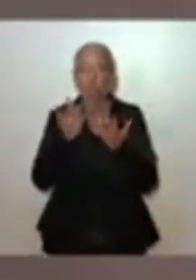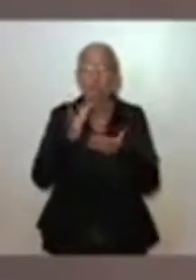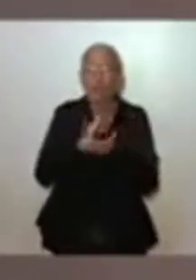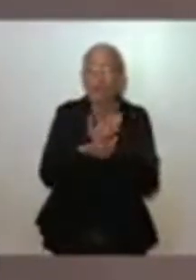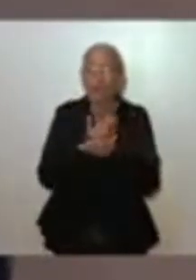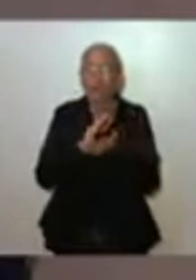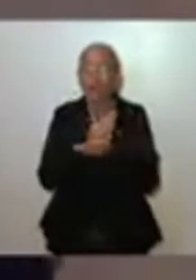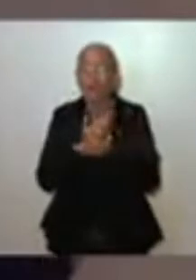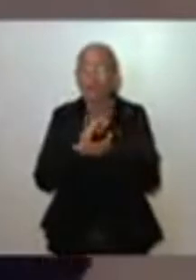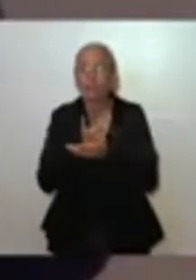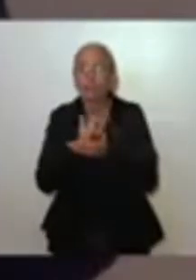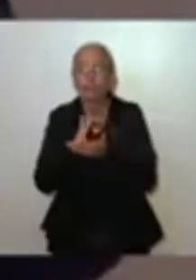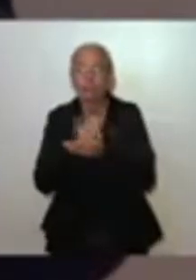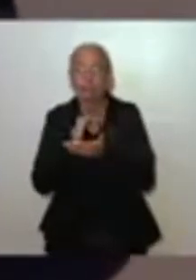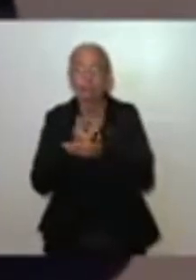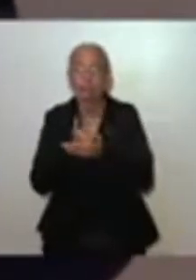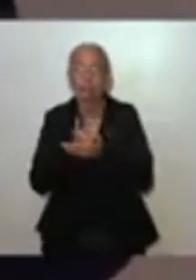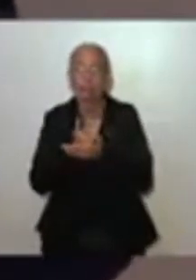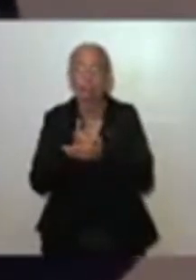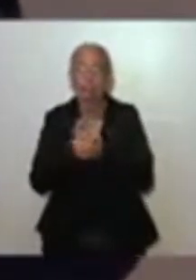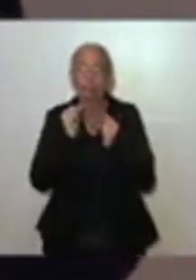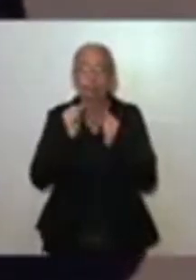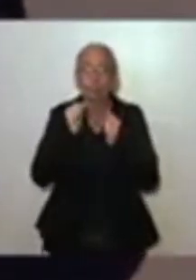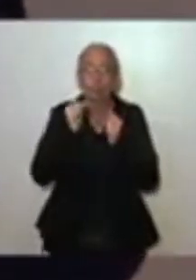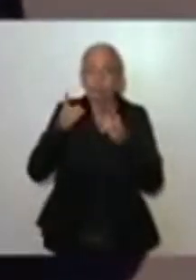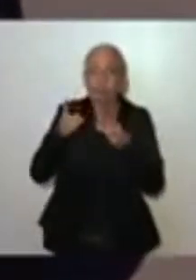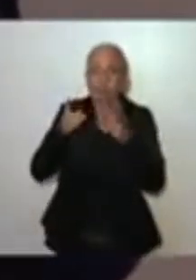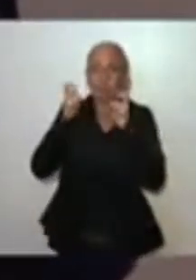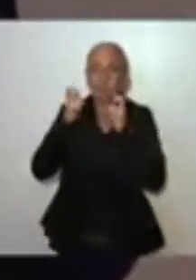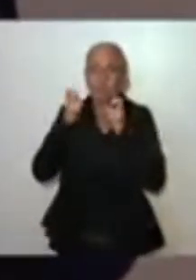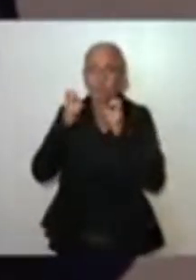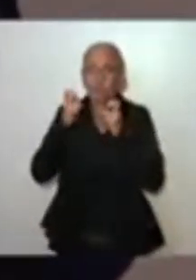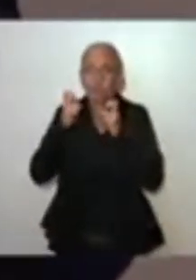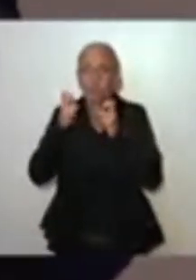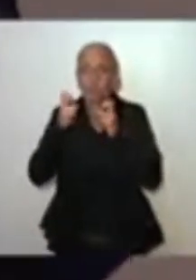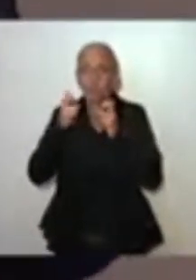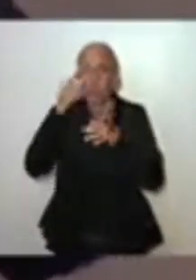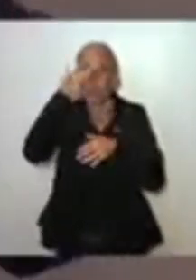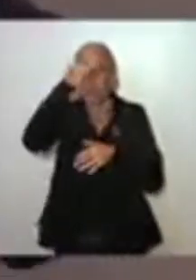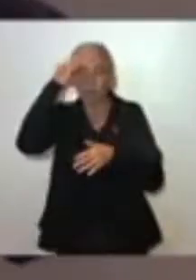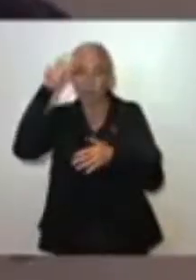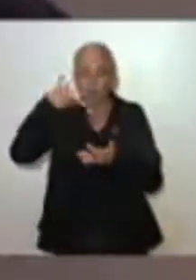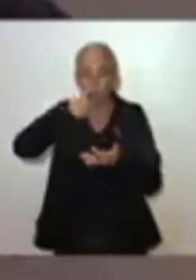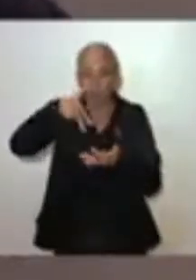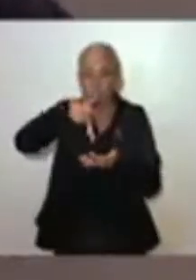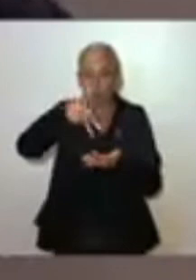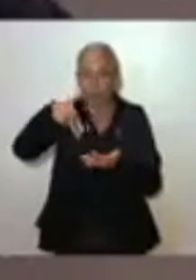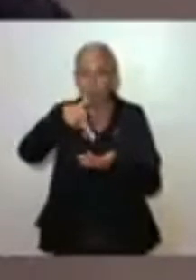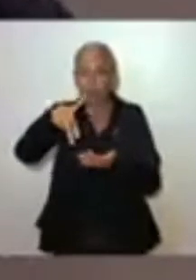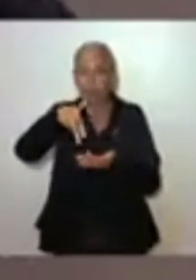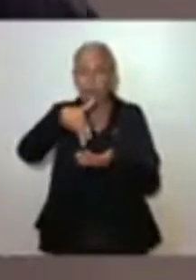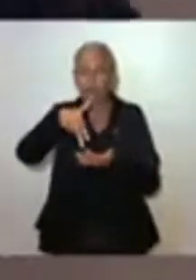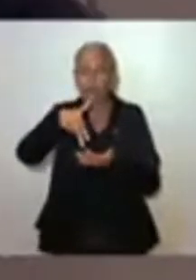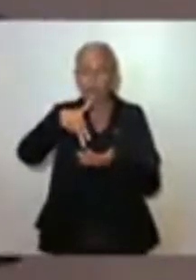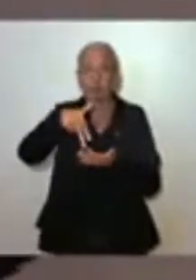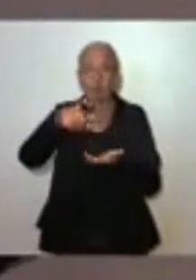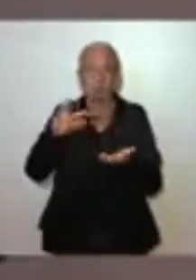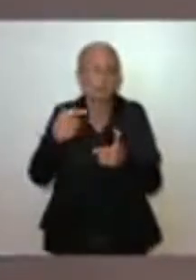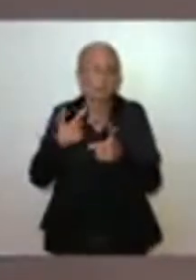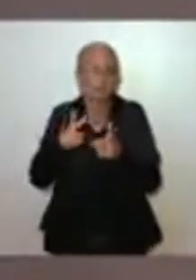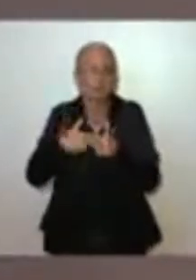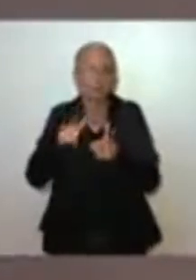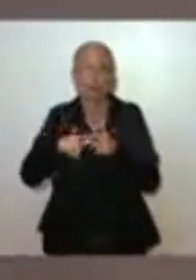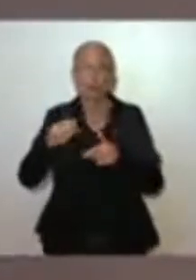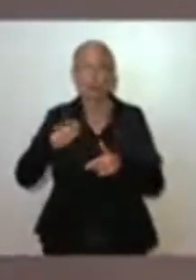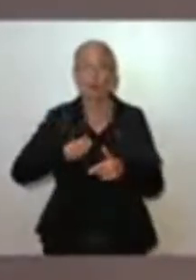alguém na plateia pode ter a impressão de que o Equilibrista tá voando Ah e não é grande esse problema porque